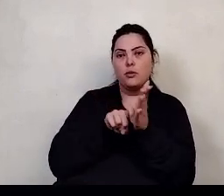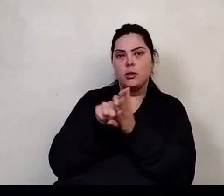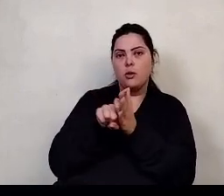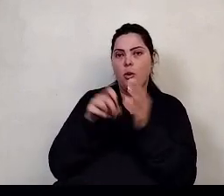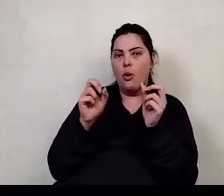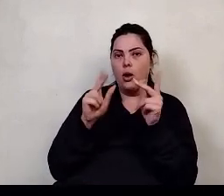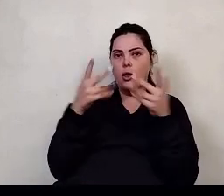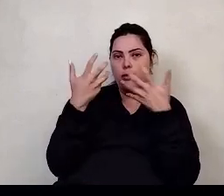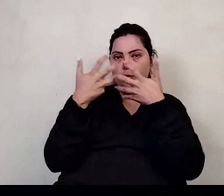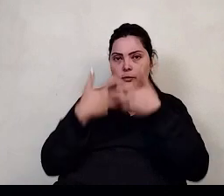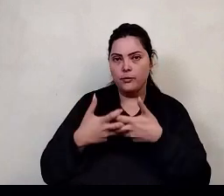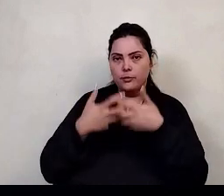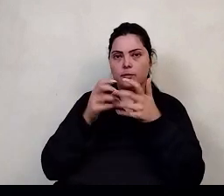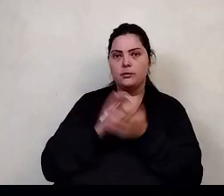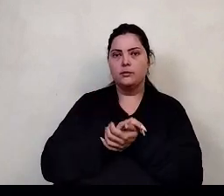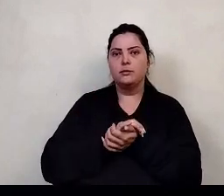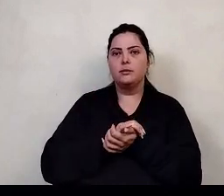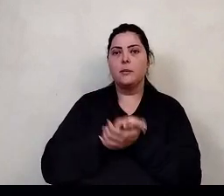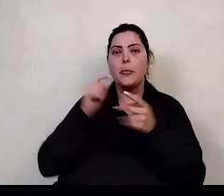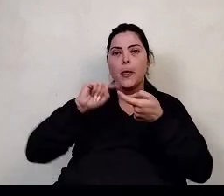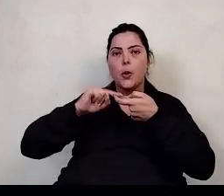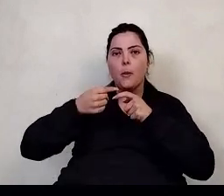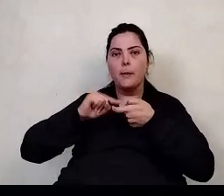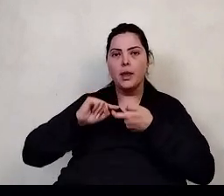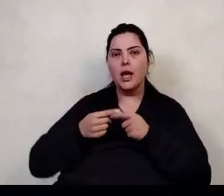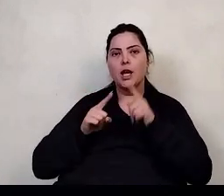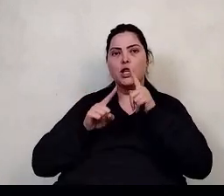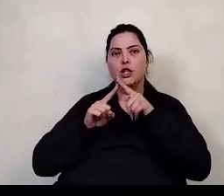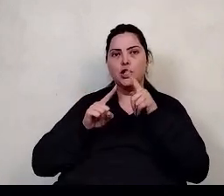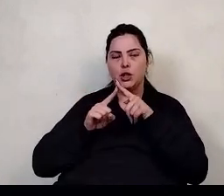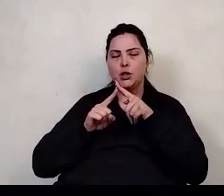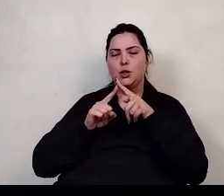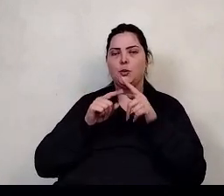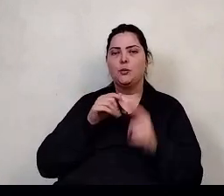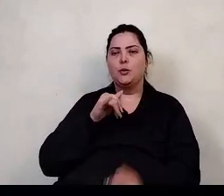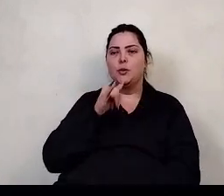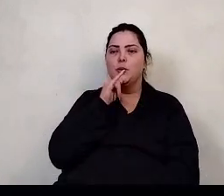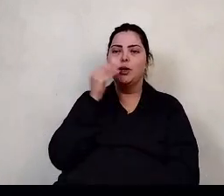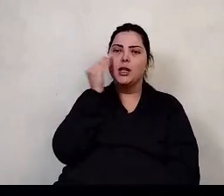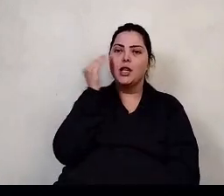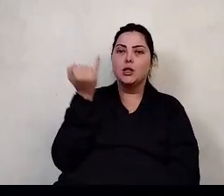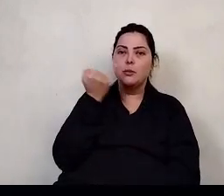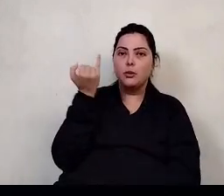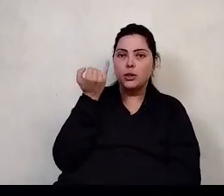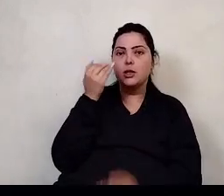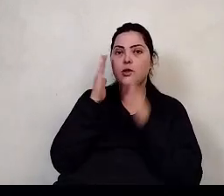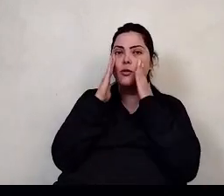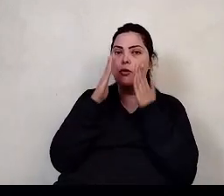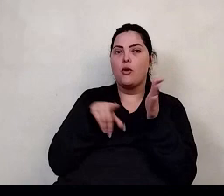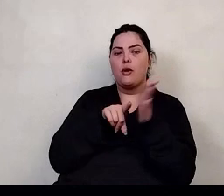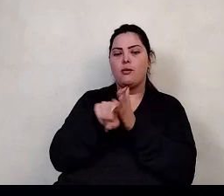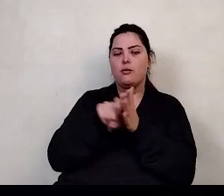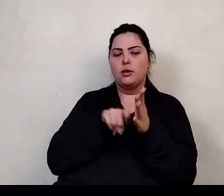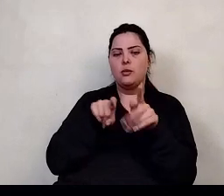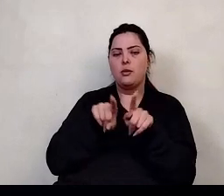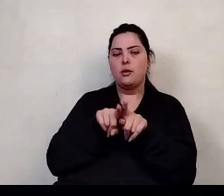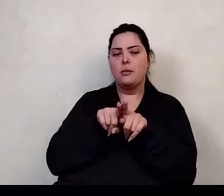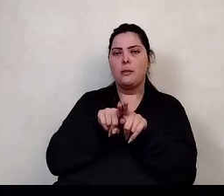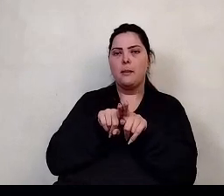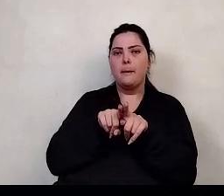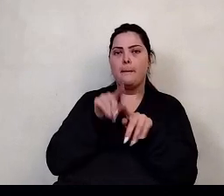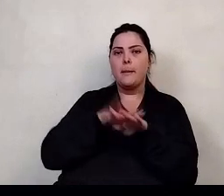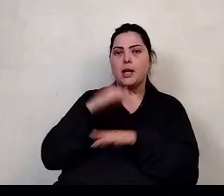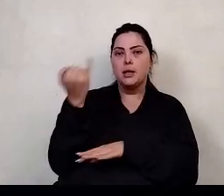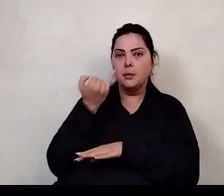certo? Então, combinar tipos de teste é válido se o foco for a funcionalidade. Então, mais importante do que eu ficar apegado a